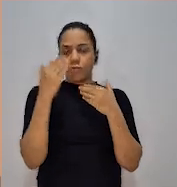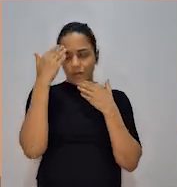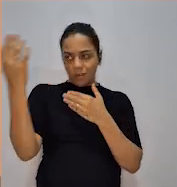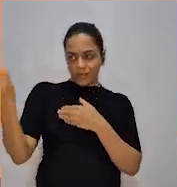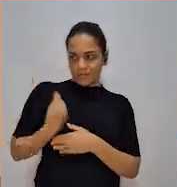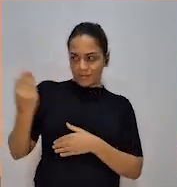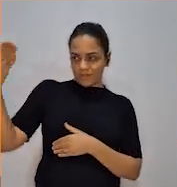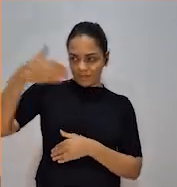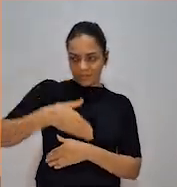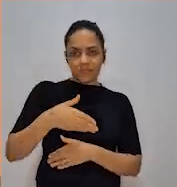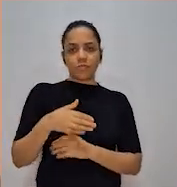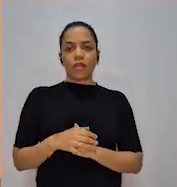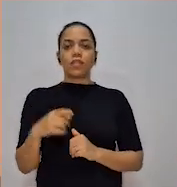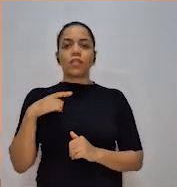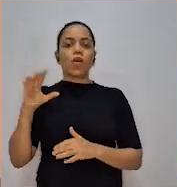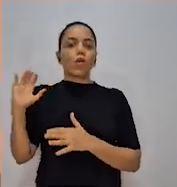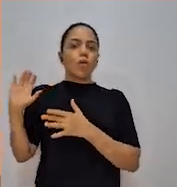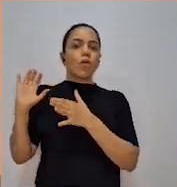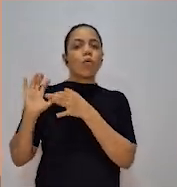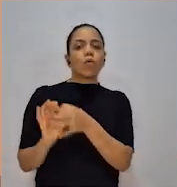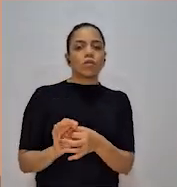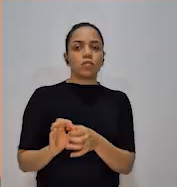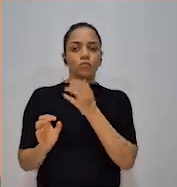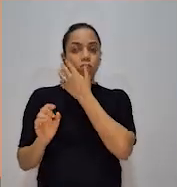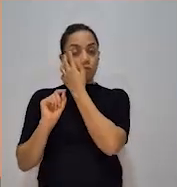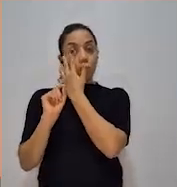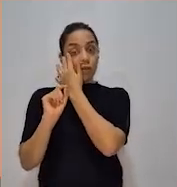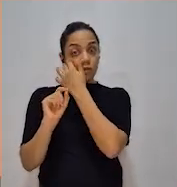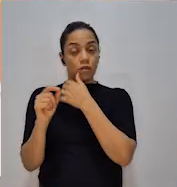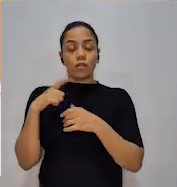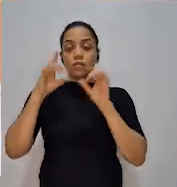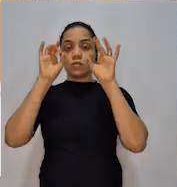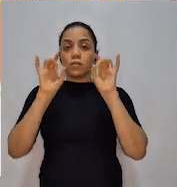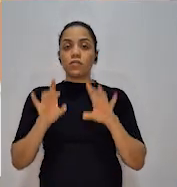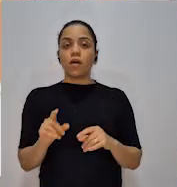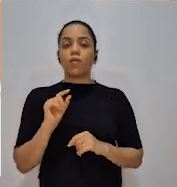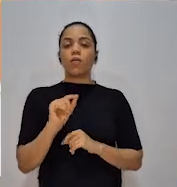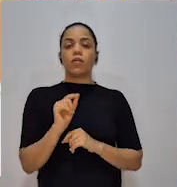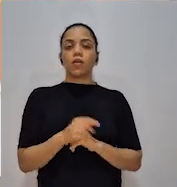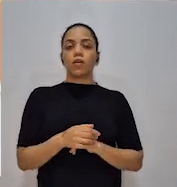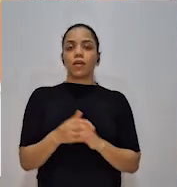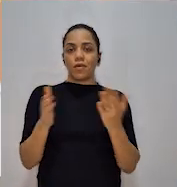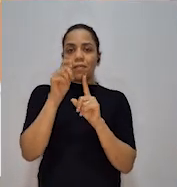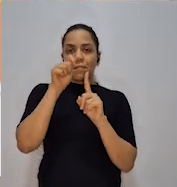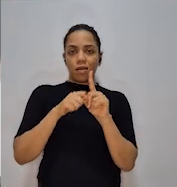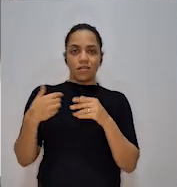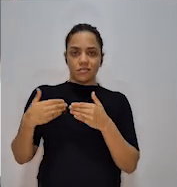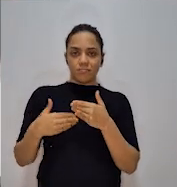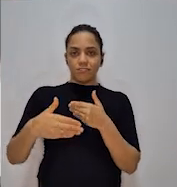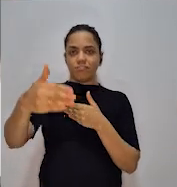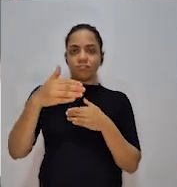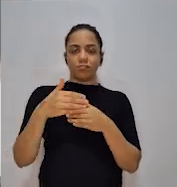interessante, né? Então, sobre esse contexto que a gente fala, né, está muito em voga, em especial esse mês, né,